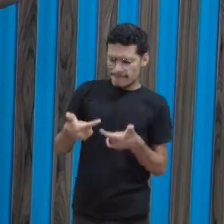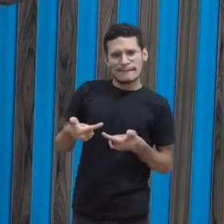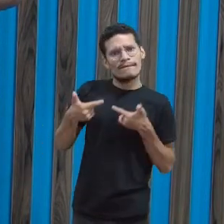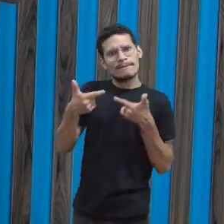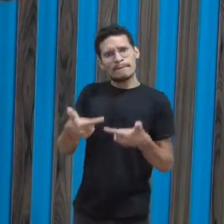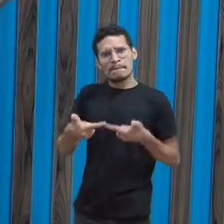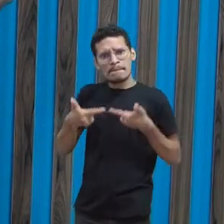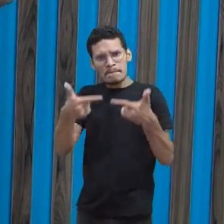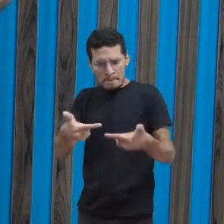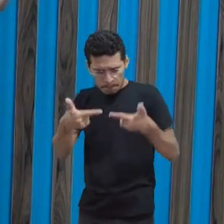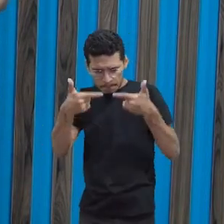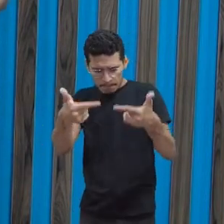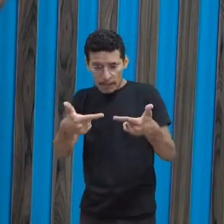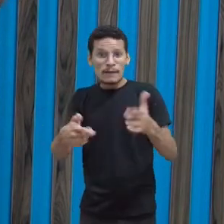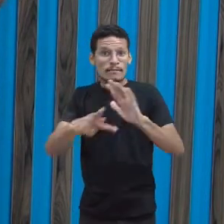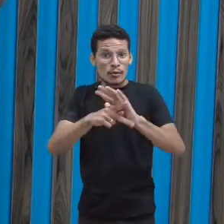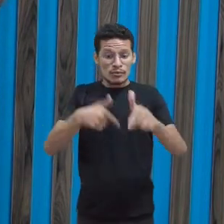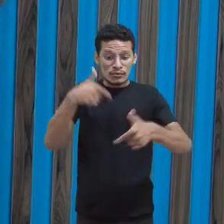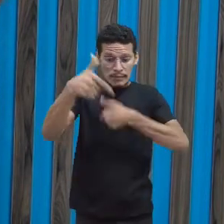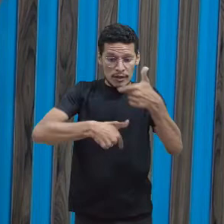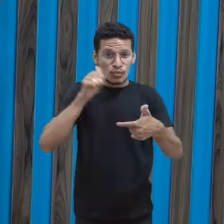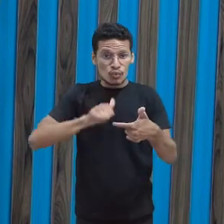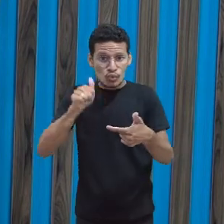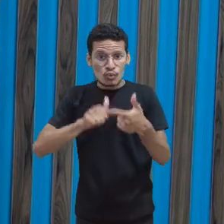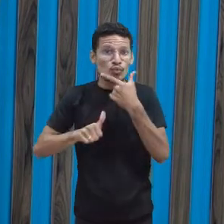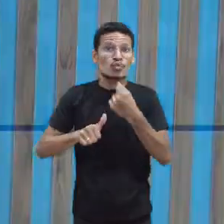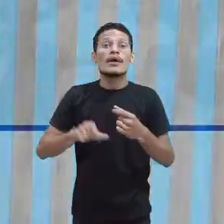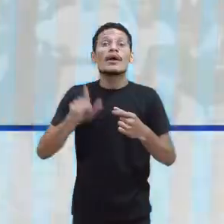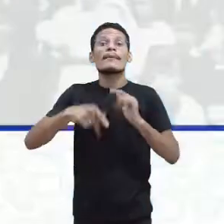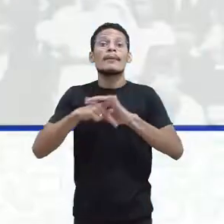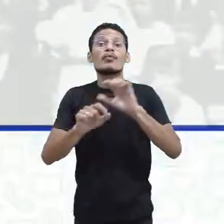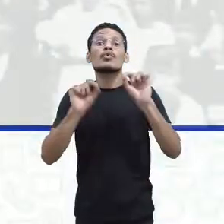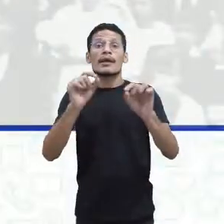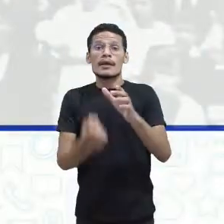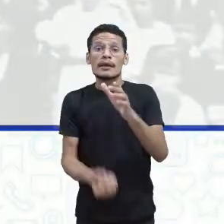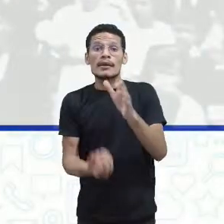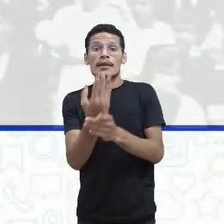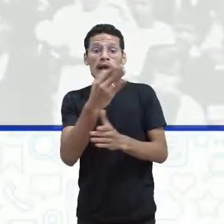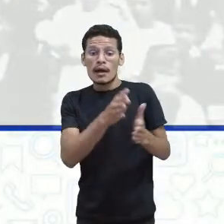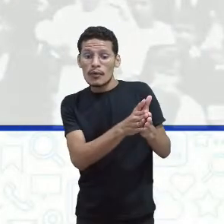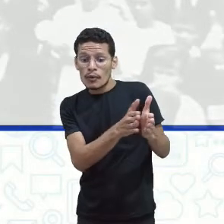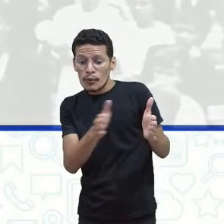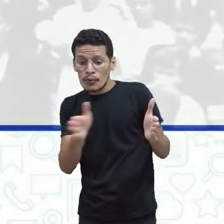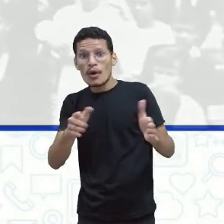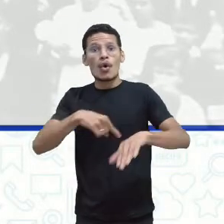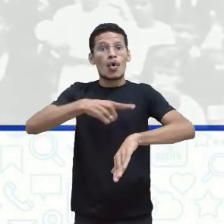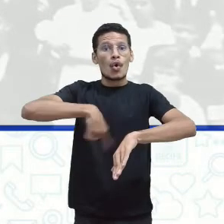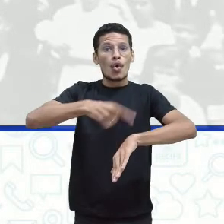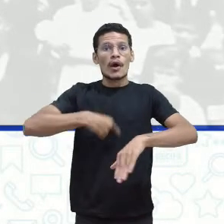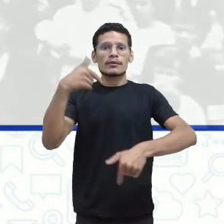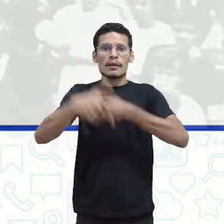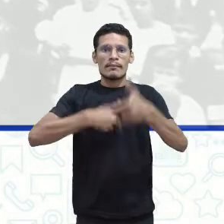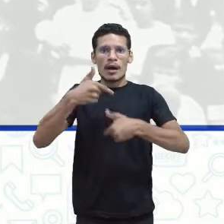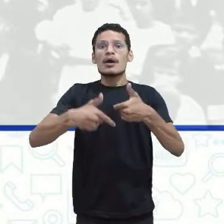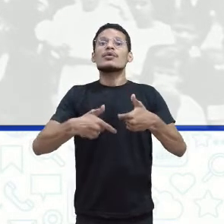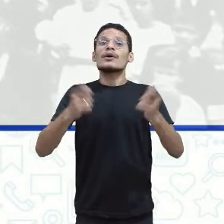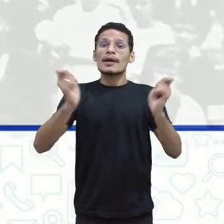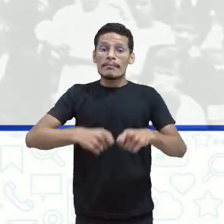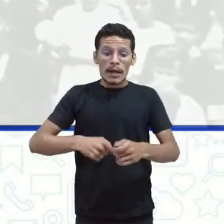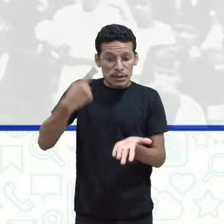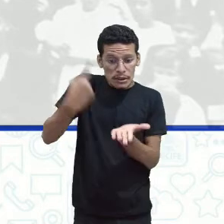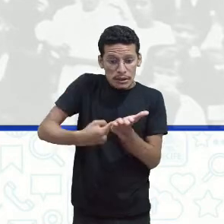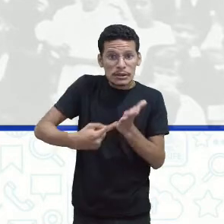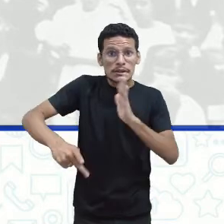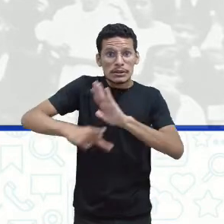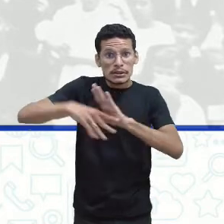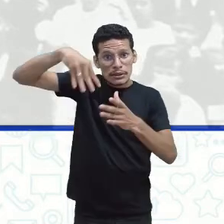né, uma das primeiras lutas dos trabalhadores e trabalhadoras foi para o estabelecimento de uma jornada de trabalho que fosse estipulada por